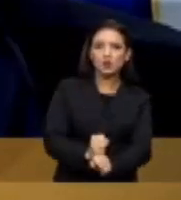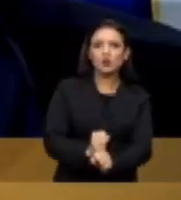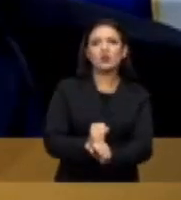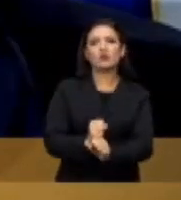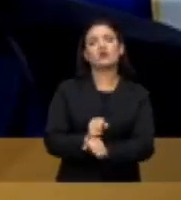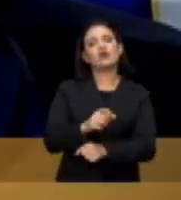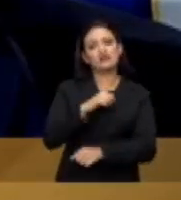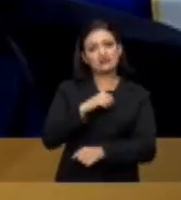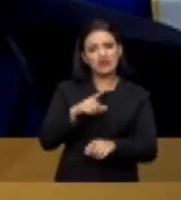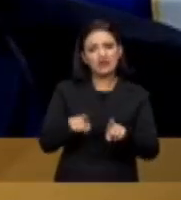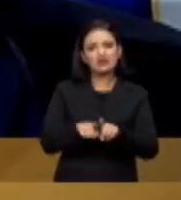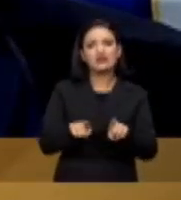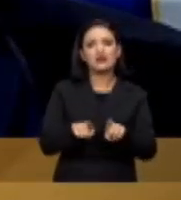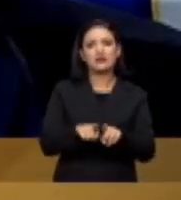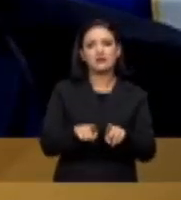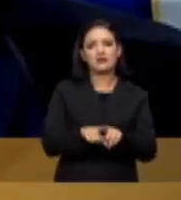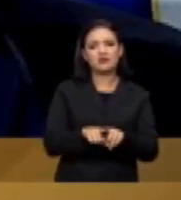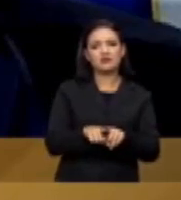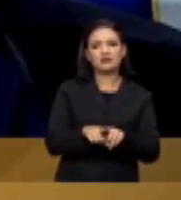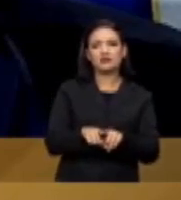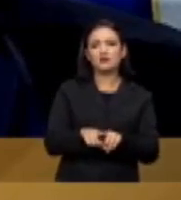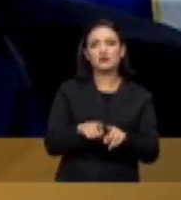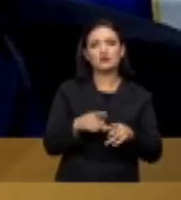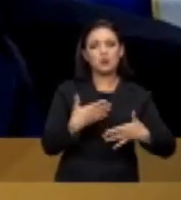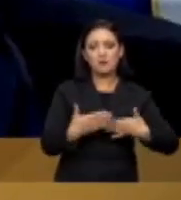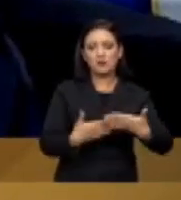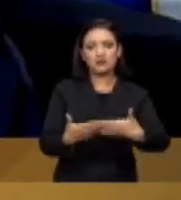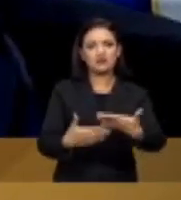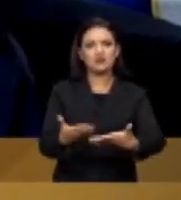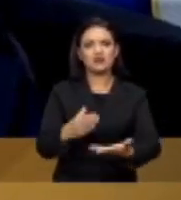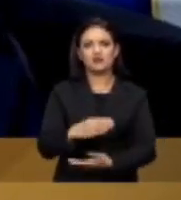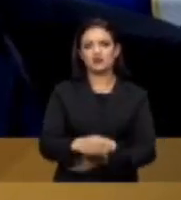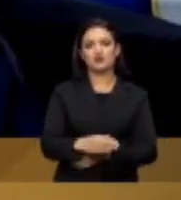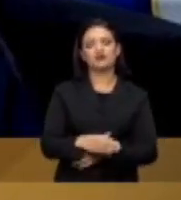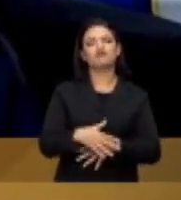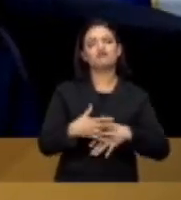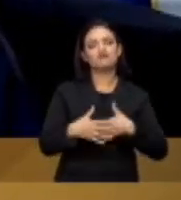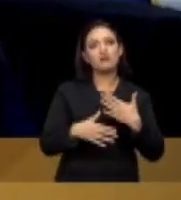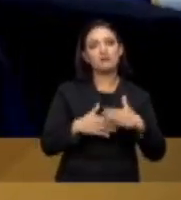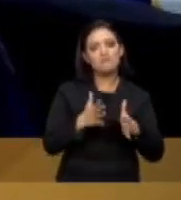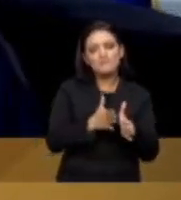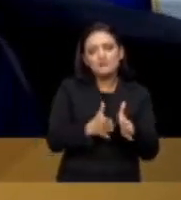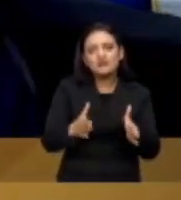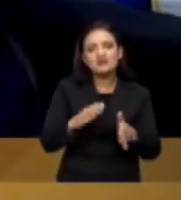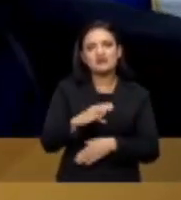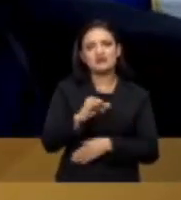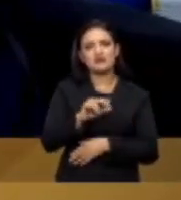duro do processo civilizatório, do nosso processo civilizatório. Cumprimento o ministro